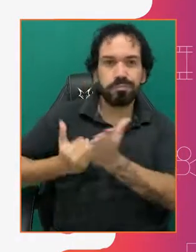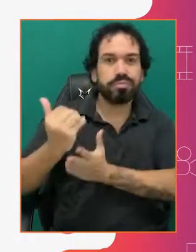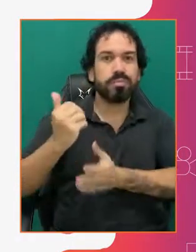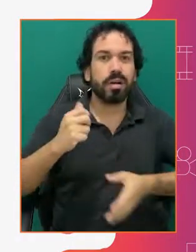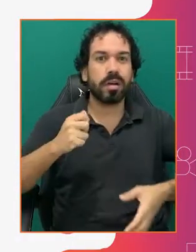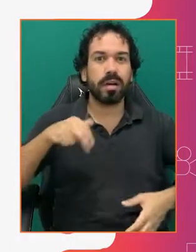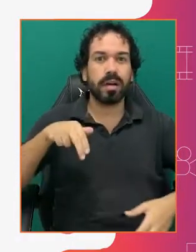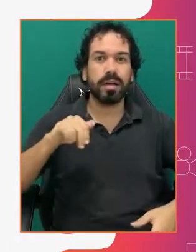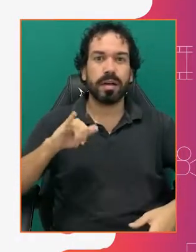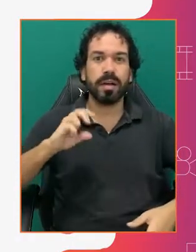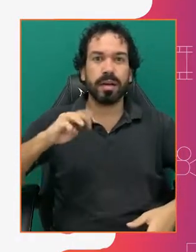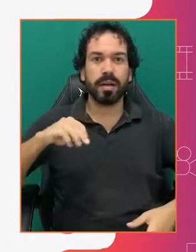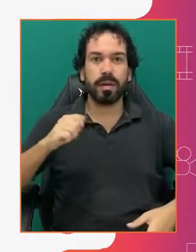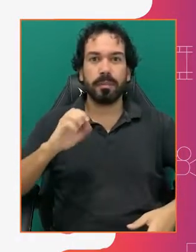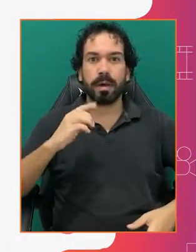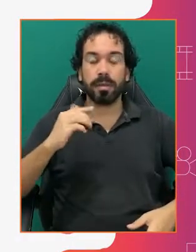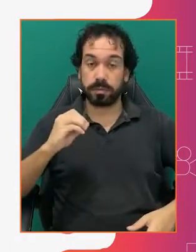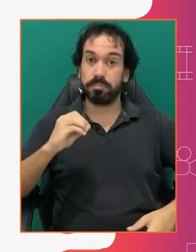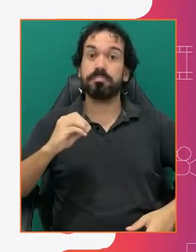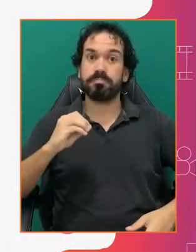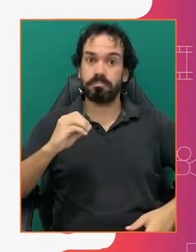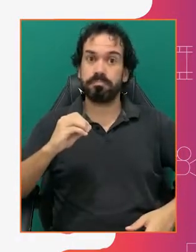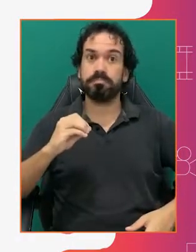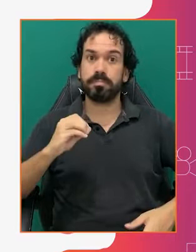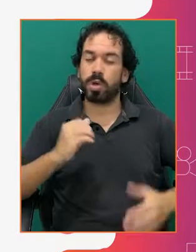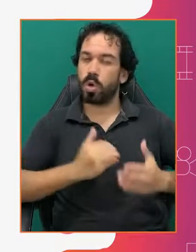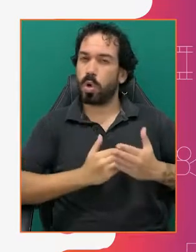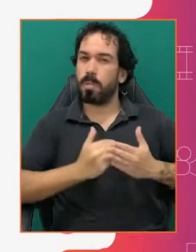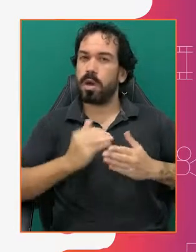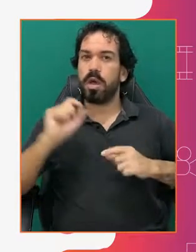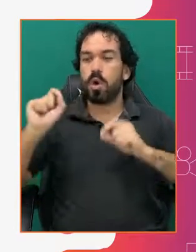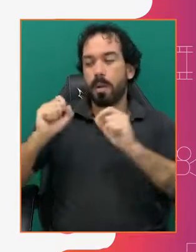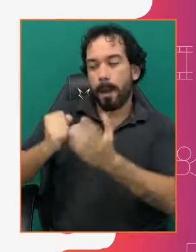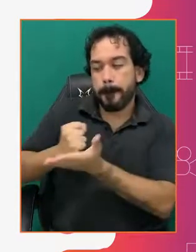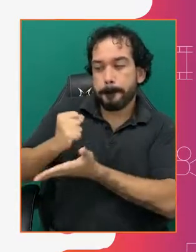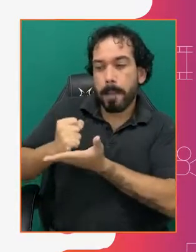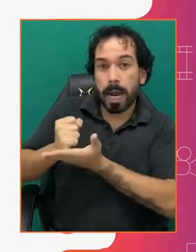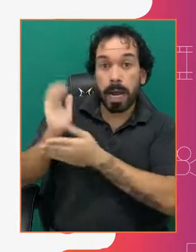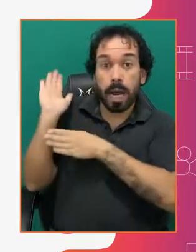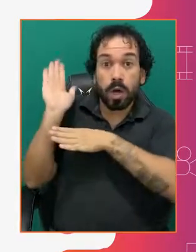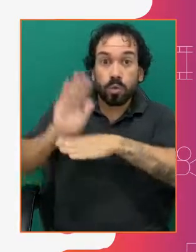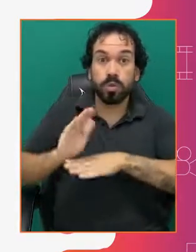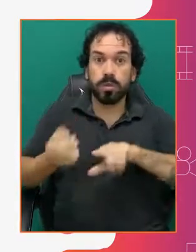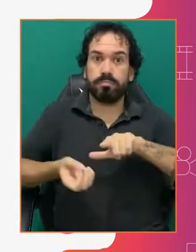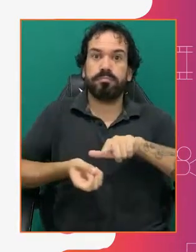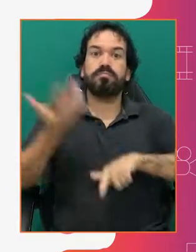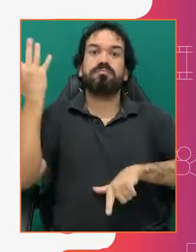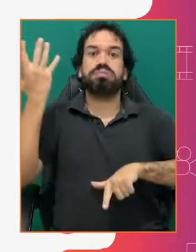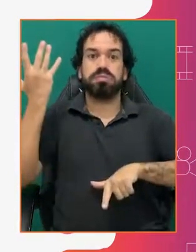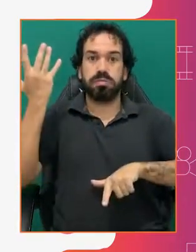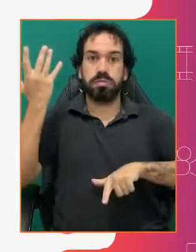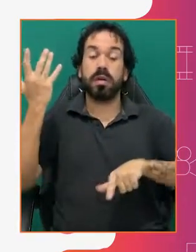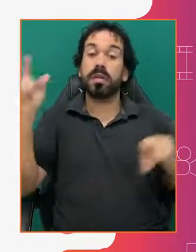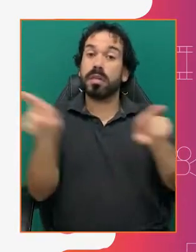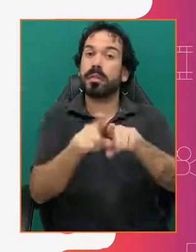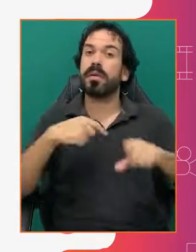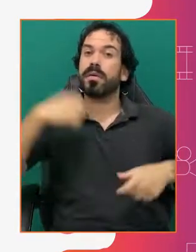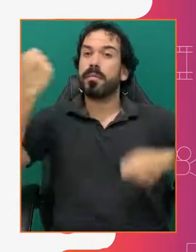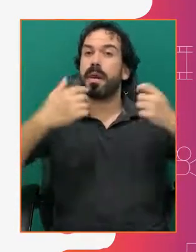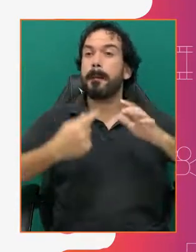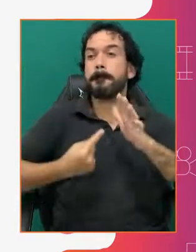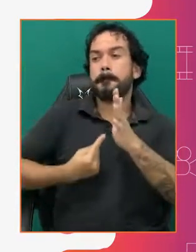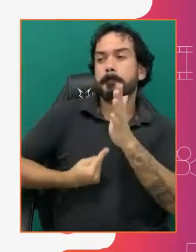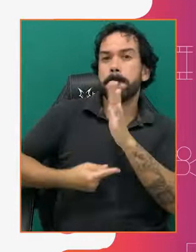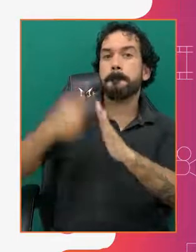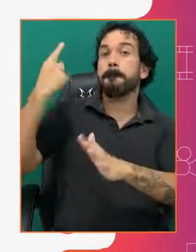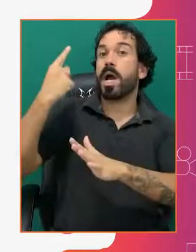animação, passando por alguns dos instrumentos que deram suporte para sua criação, e eu vou citar também algumas das primeiras